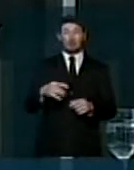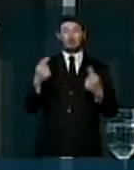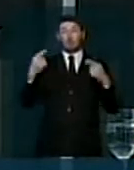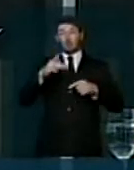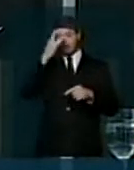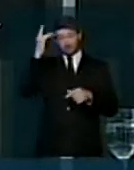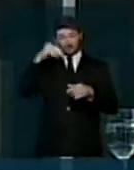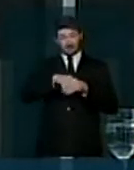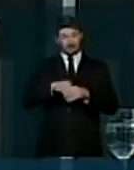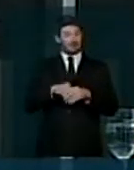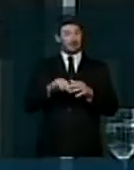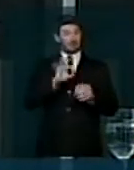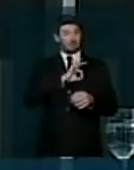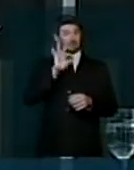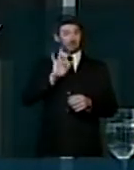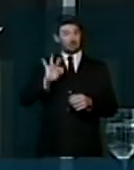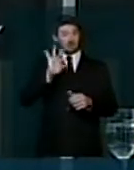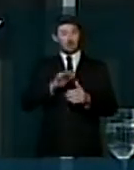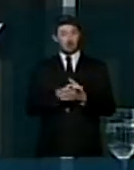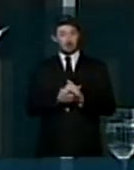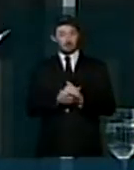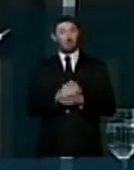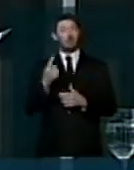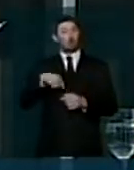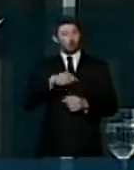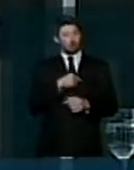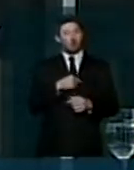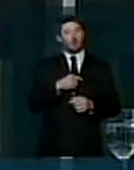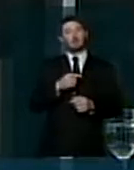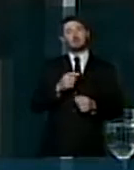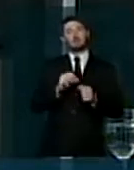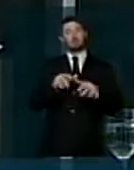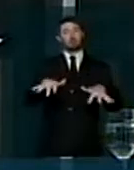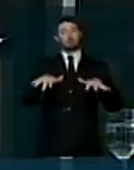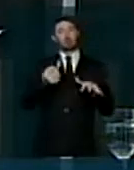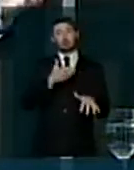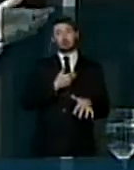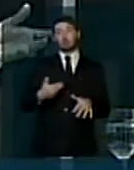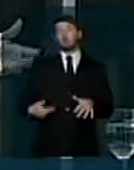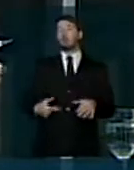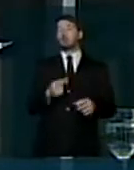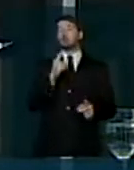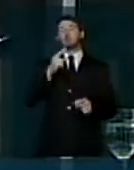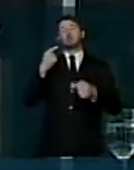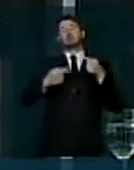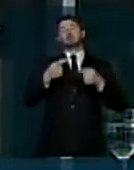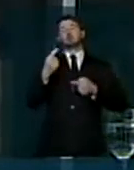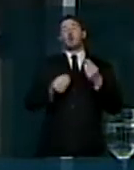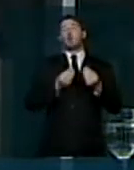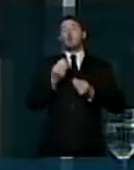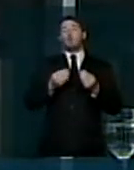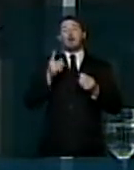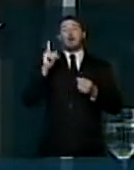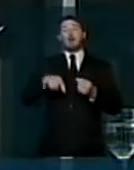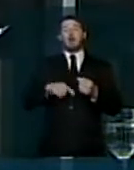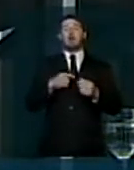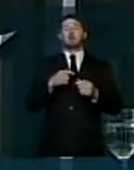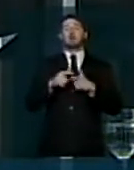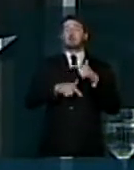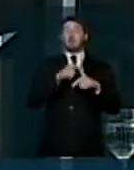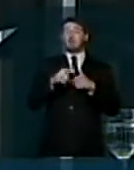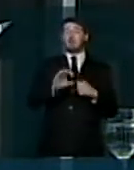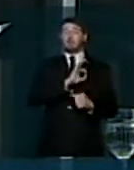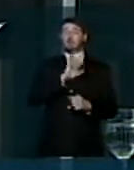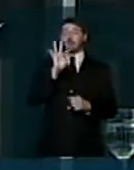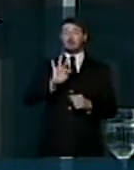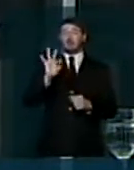Polícia Federal, e nós realizamos uma audiência pública para discutir a iniciativa da Polícia